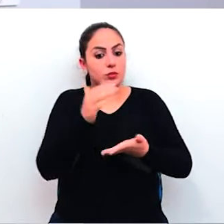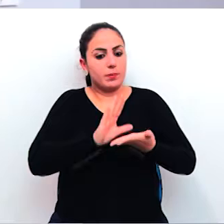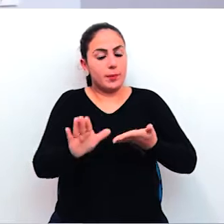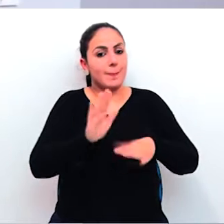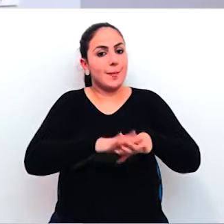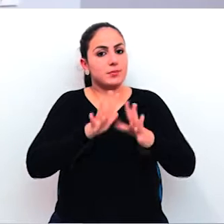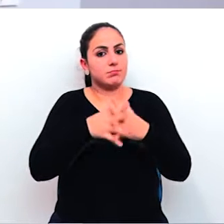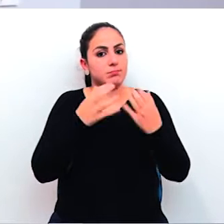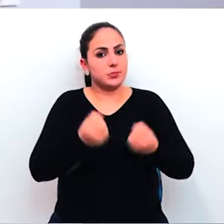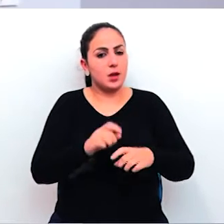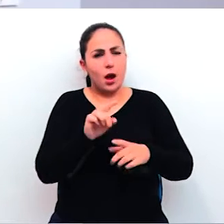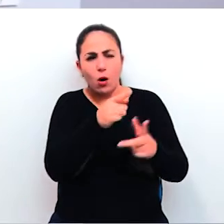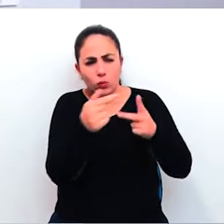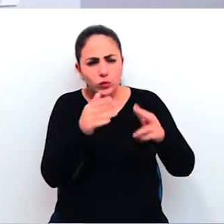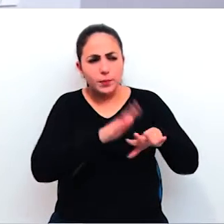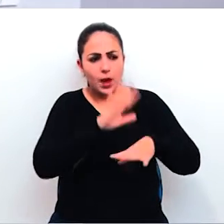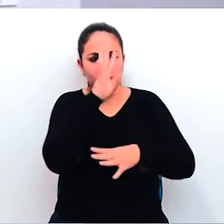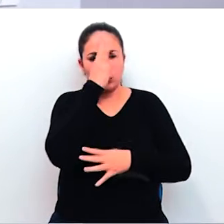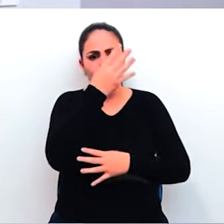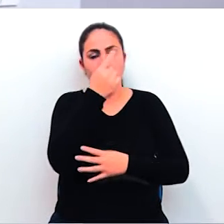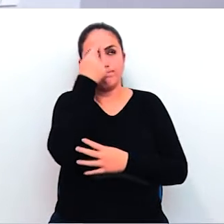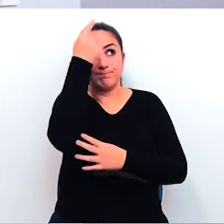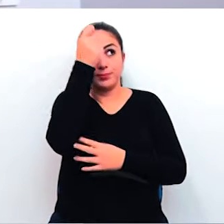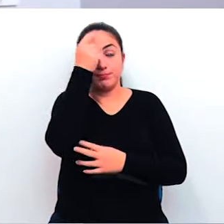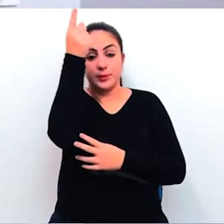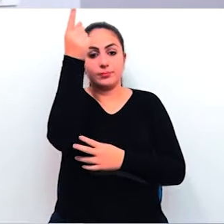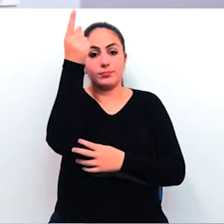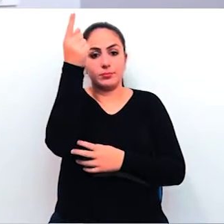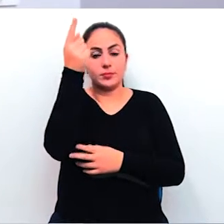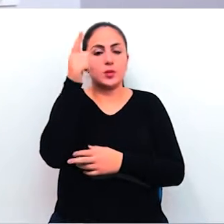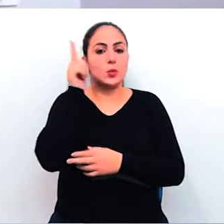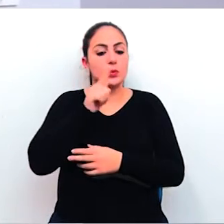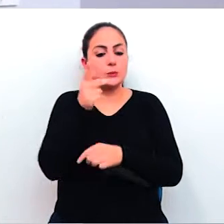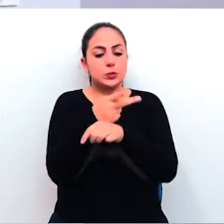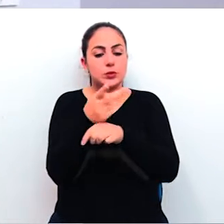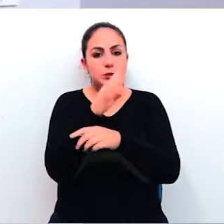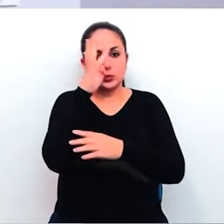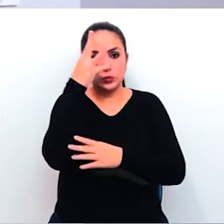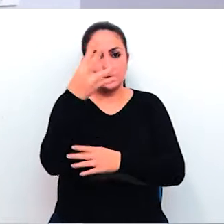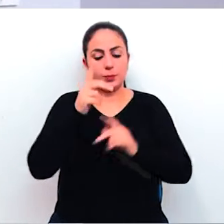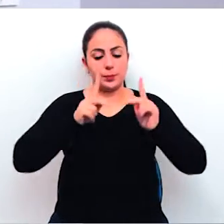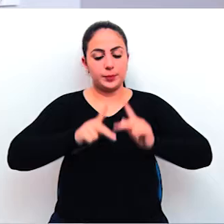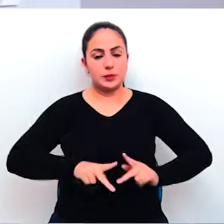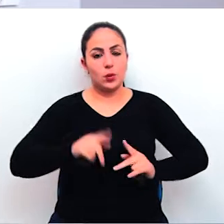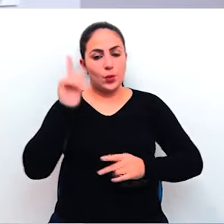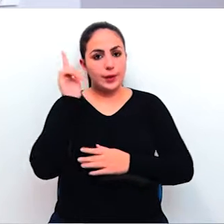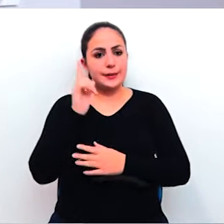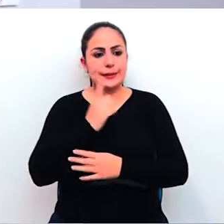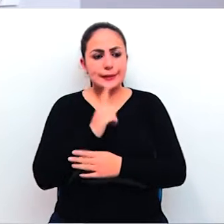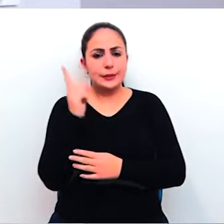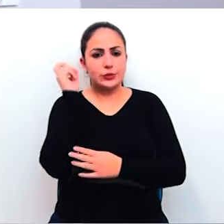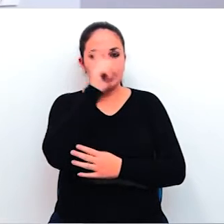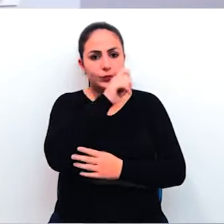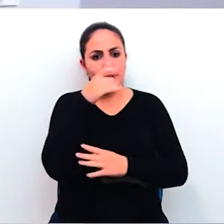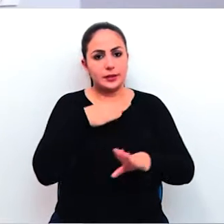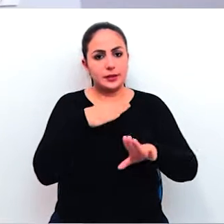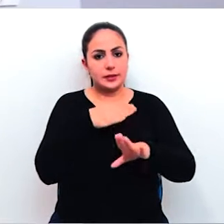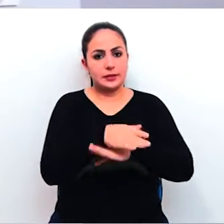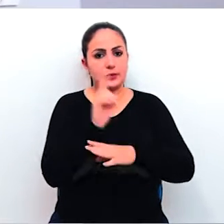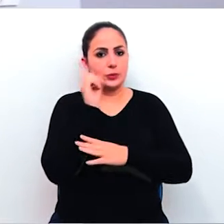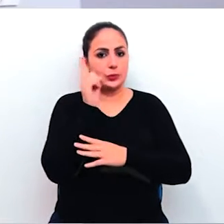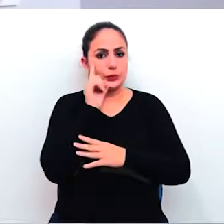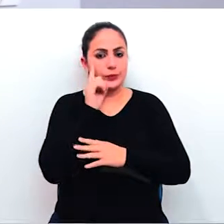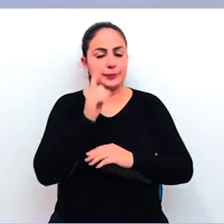investimentos mais pesado outras talvez com soluções criativas buscar uma solução para essas pessoas que estão enfrentando essas